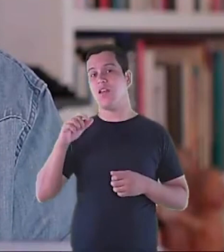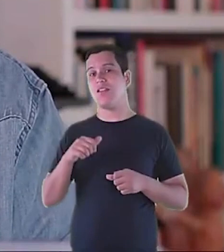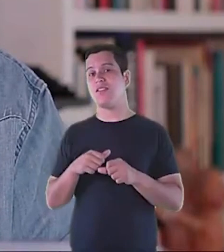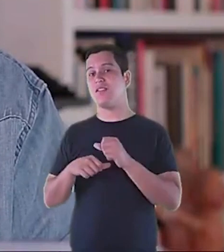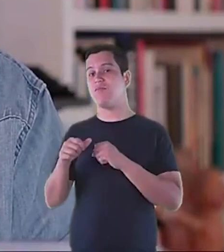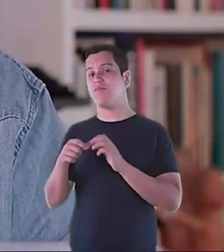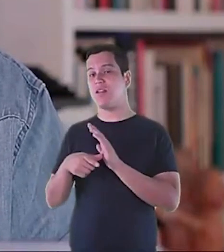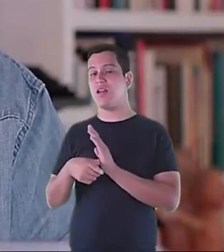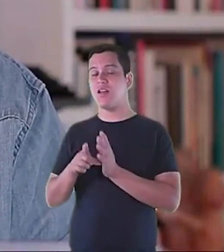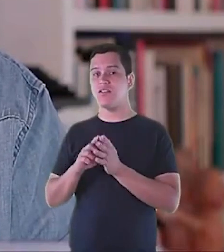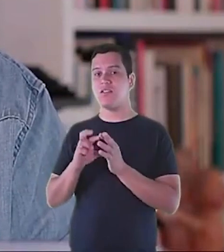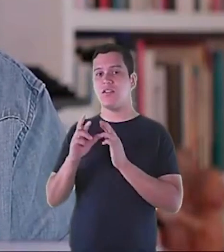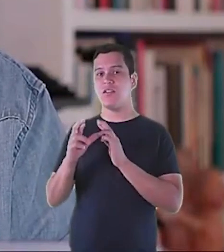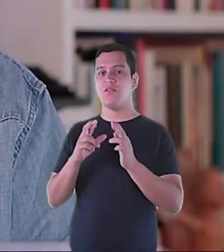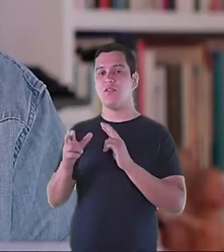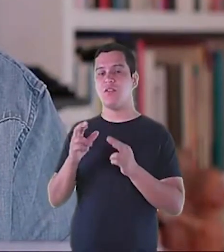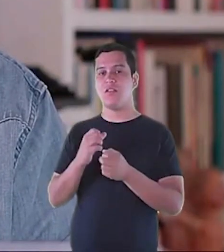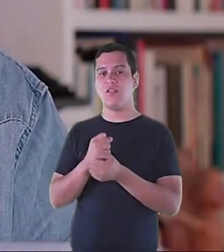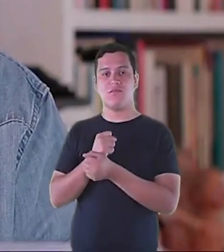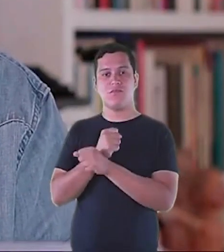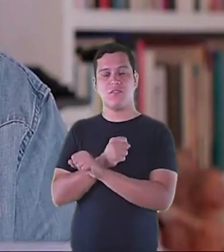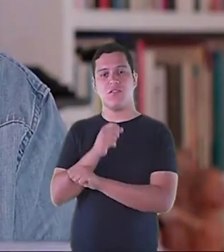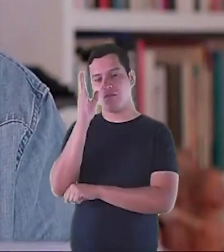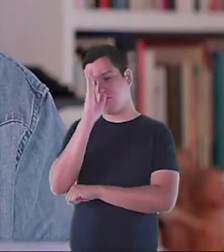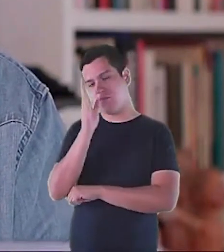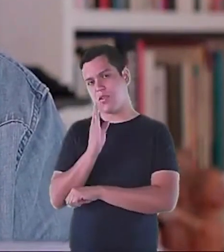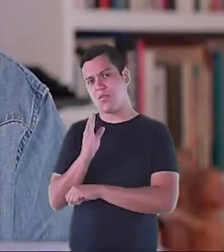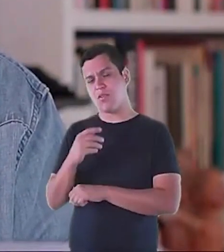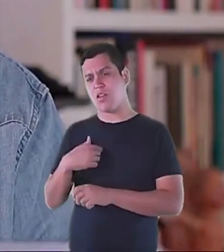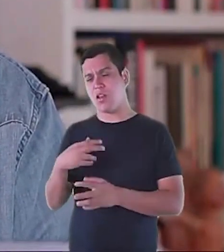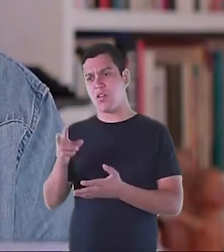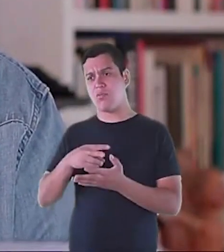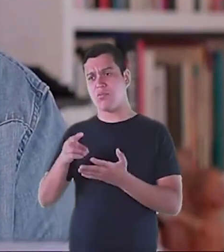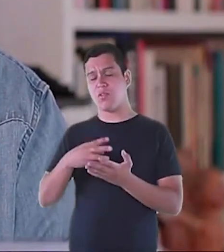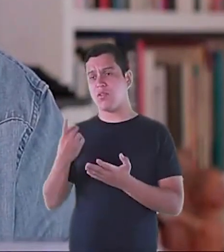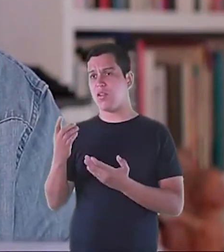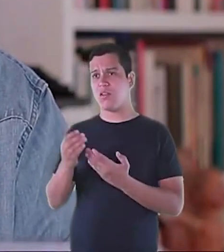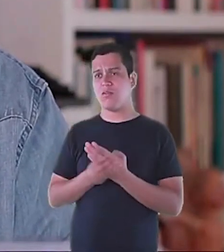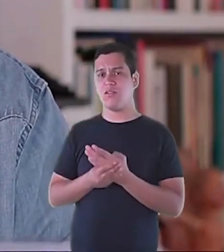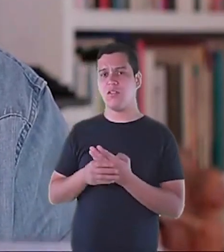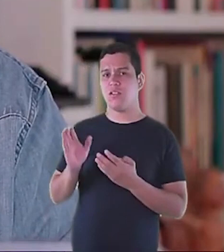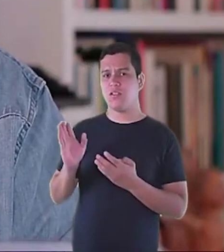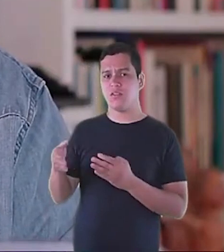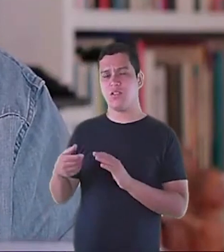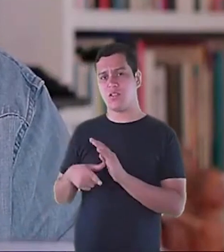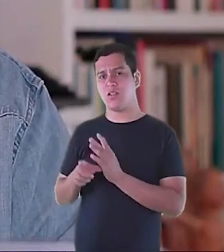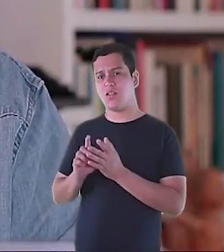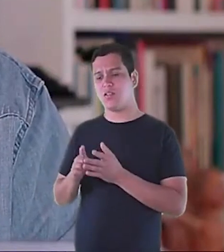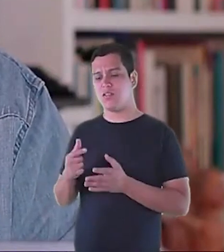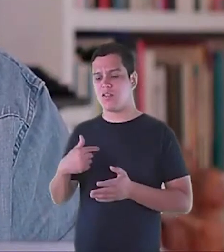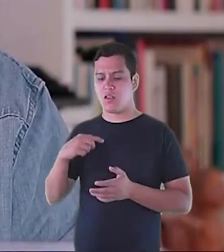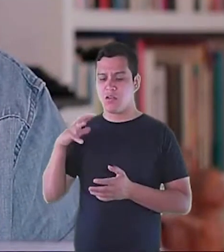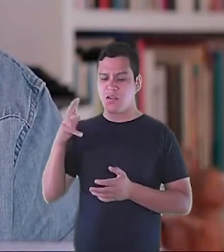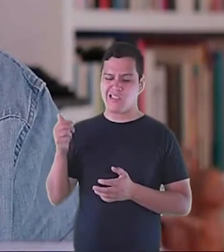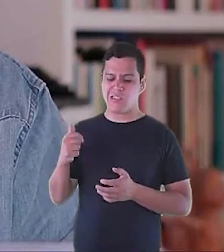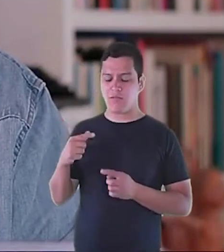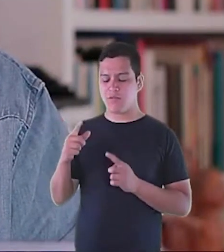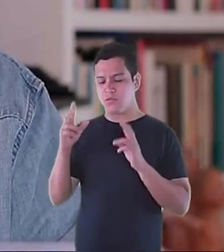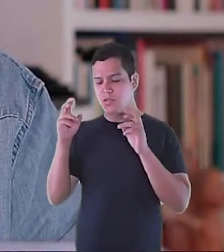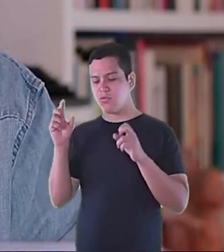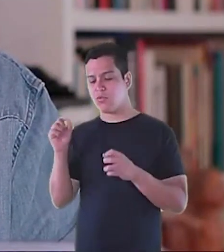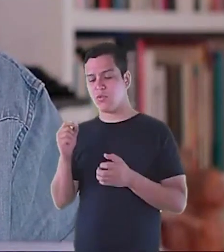escravidão brasileira. Então, eu tinha lido Casagrande Senzala e eu achava, no fundo, que a escravidão brasileira tinha sido mais benévola do